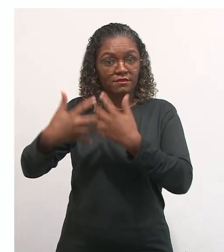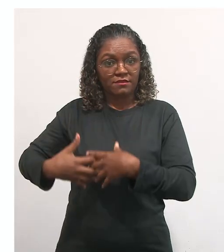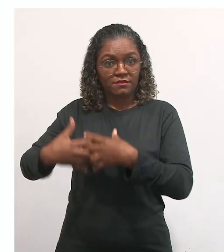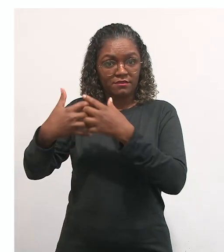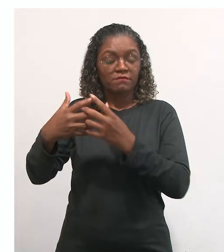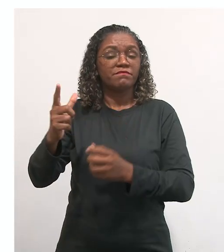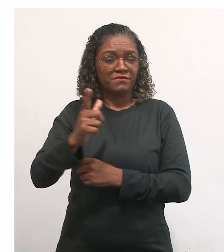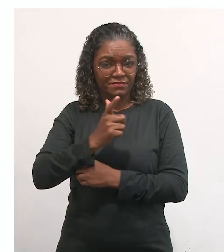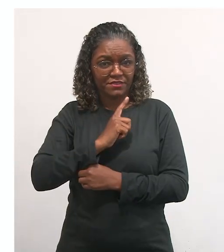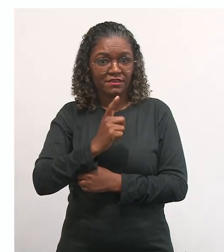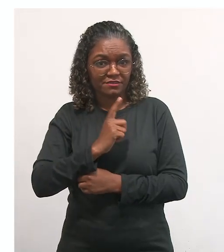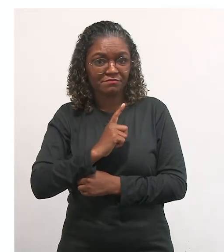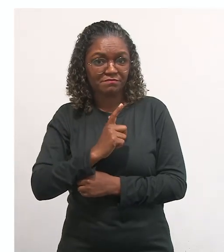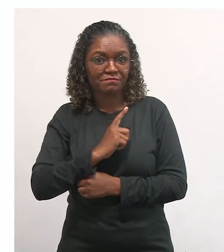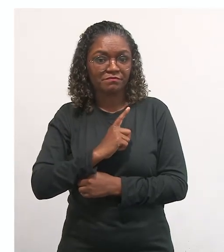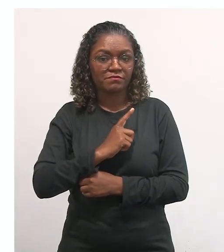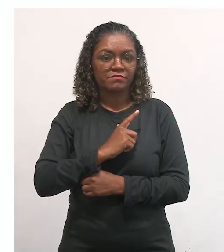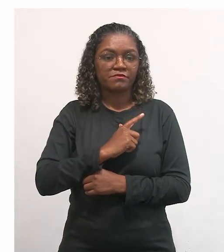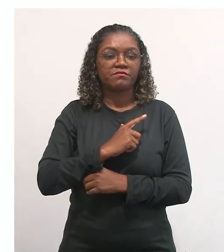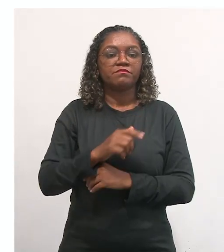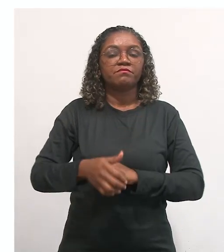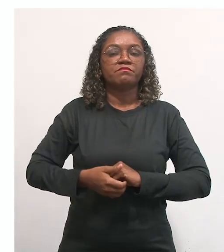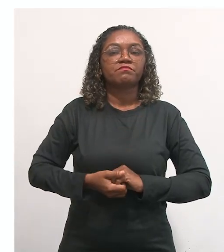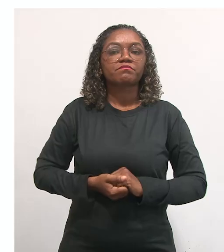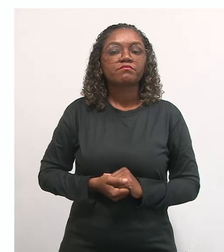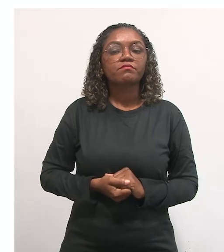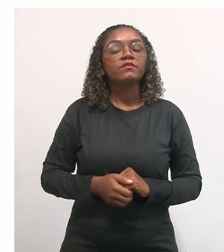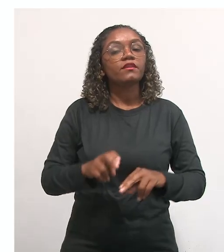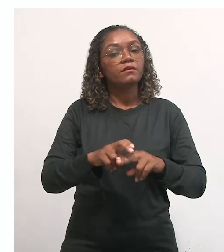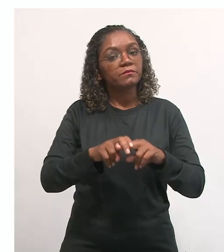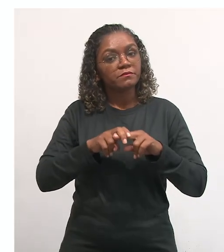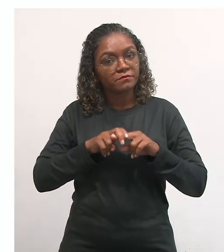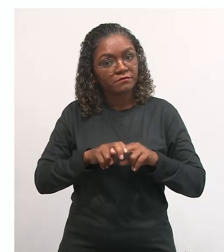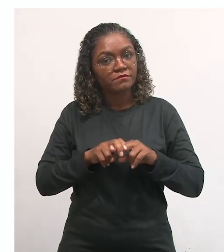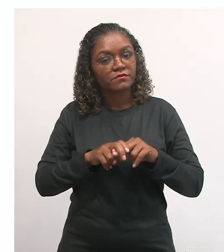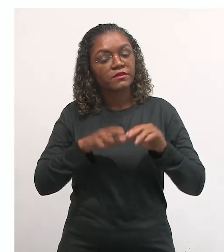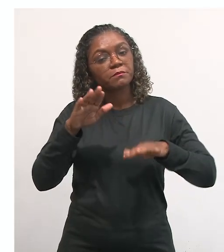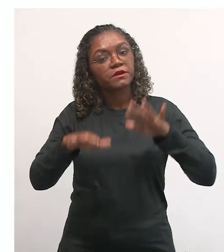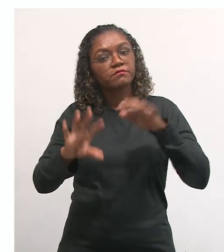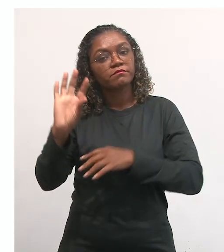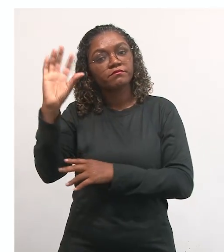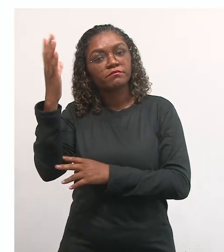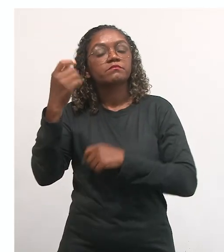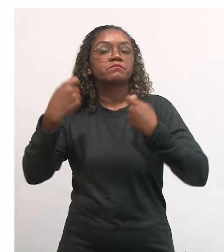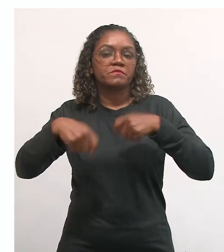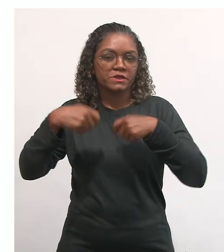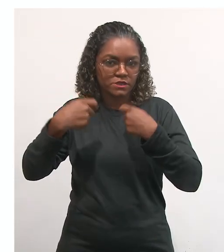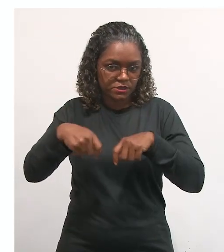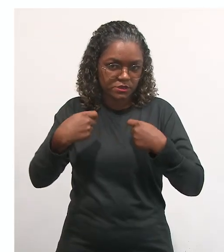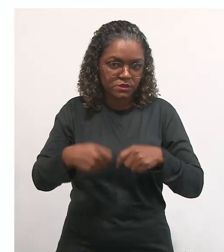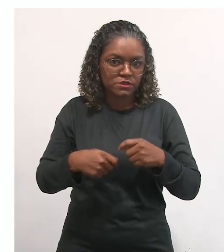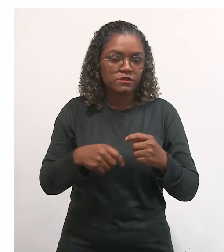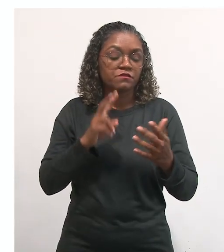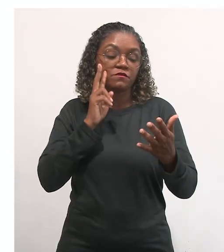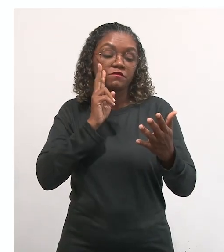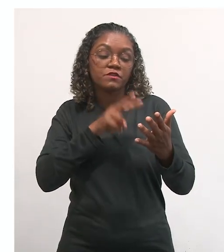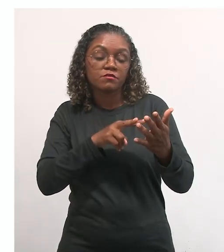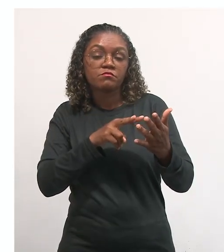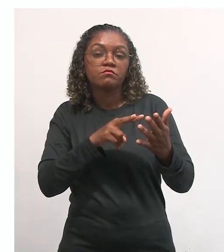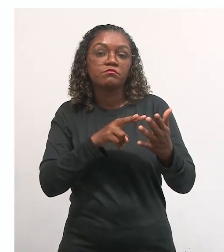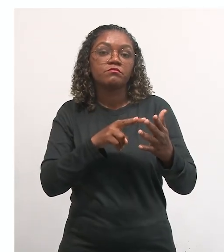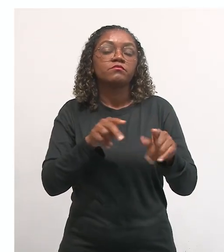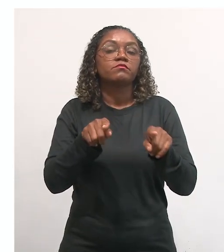né de redação técnica da presidência da república né então tem algumas situações que precisam ser observada por uma